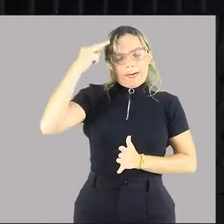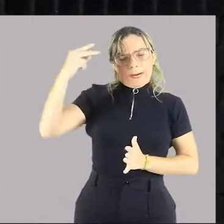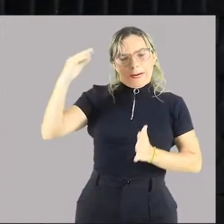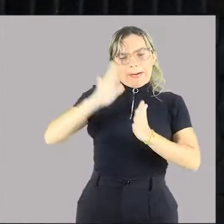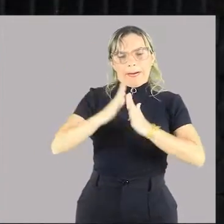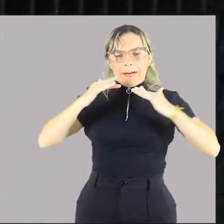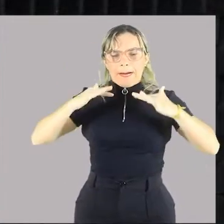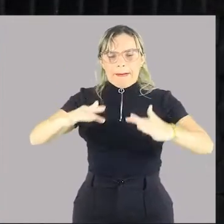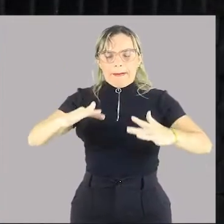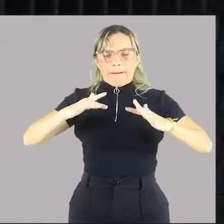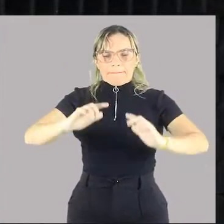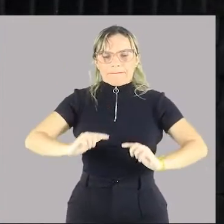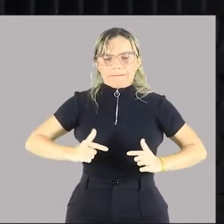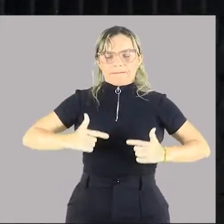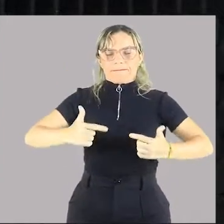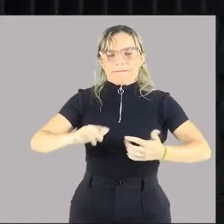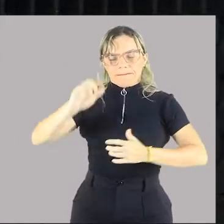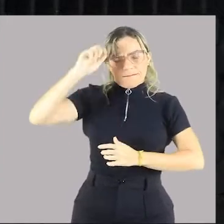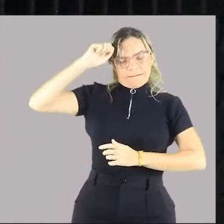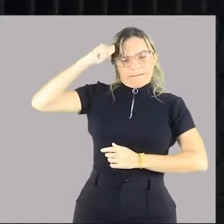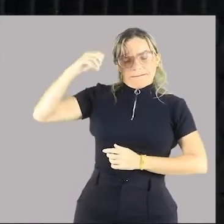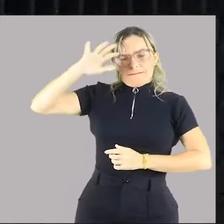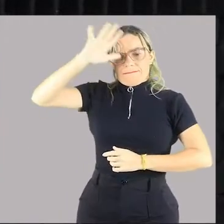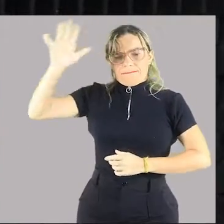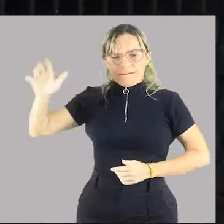movimento negro, as lutas